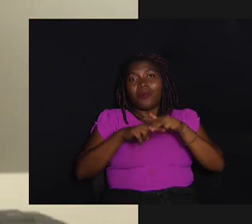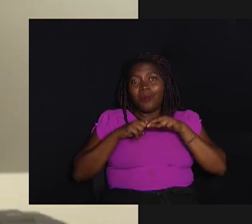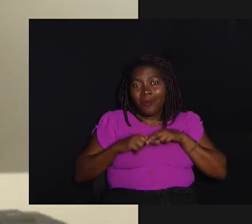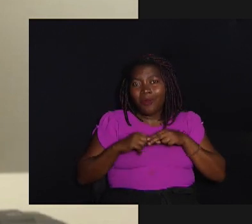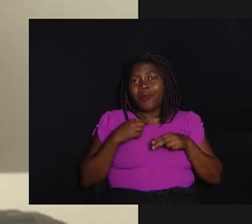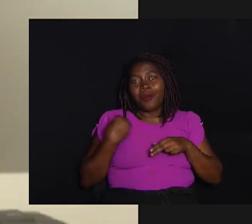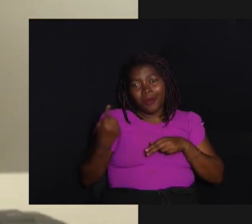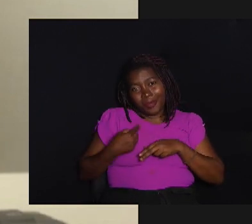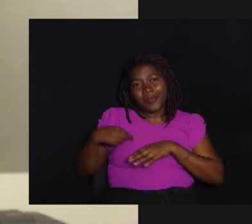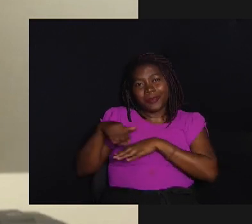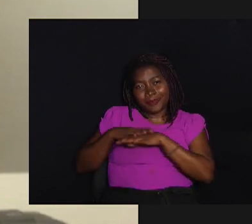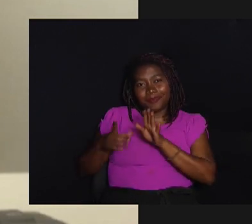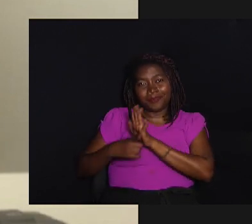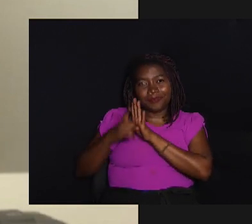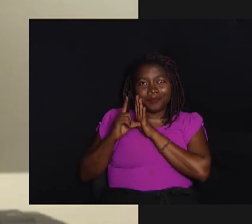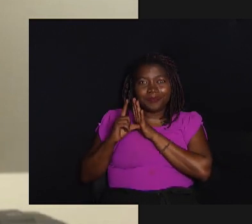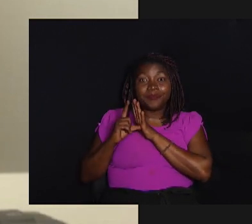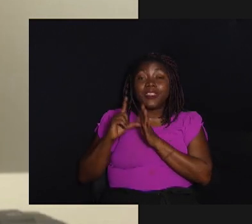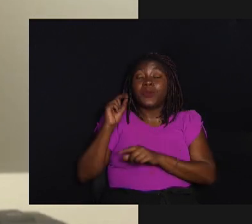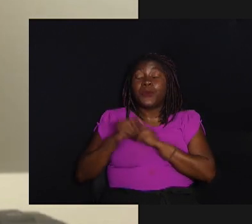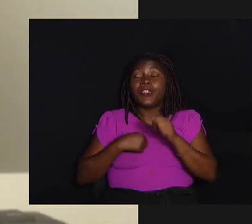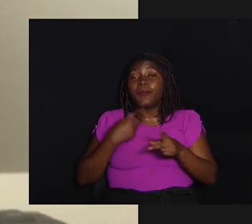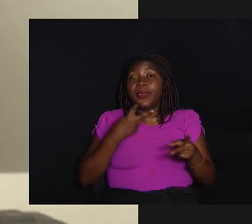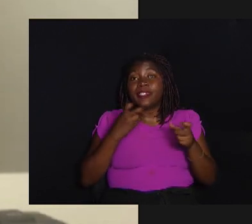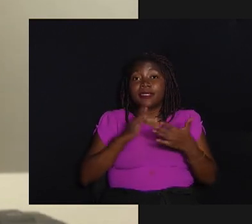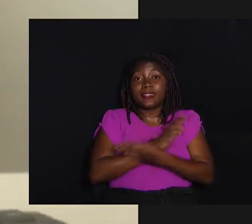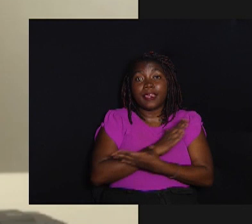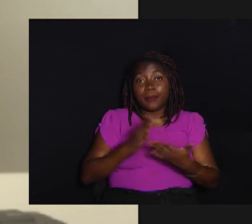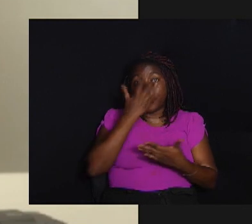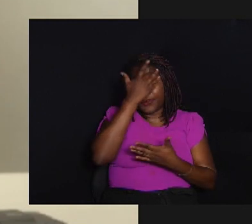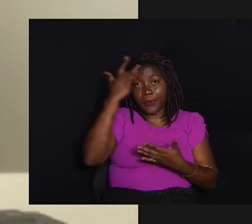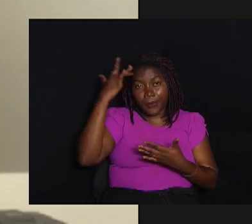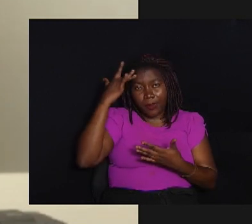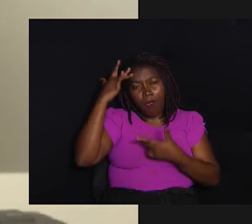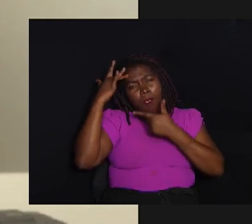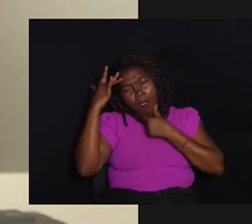estávamos conversando, né? O que eu percebo é que algumas pessoas, até homens ou